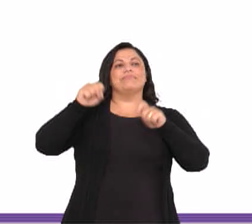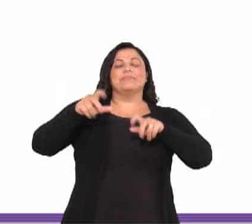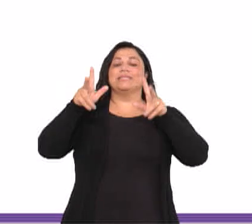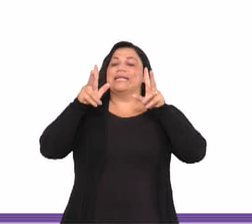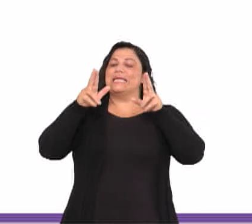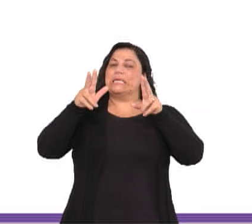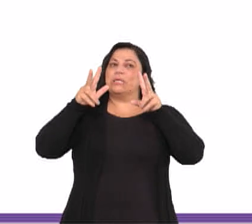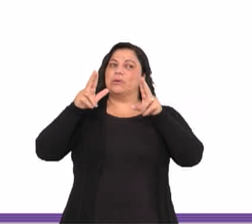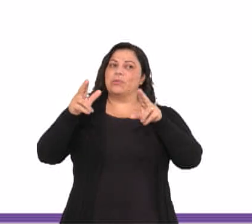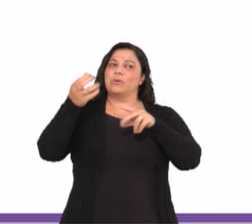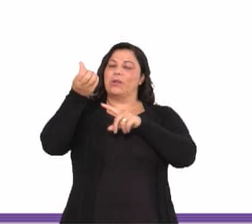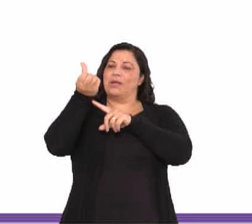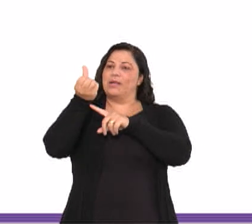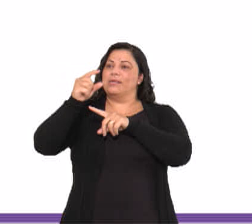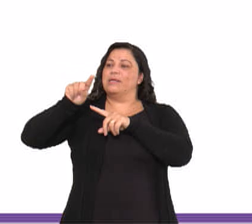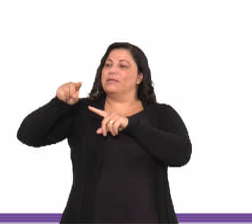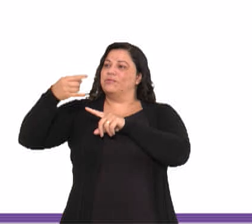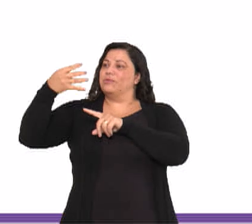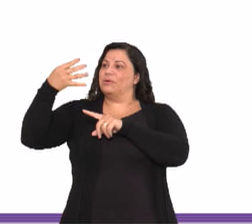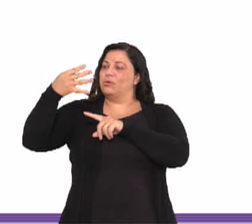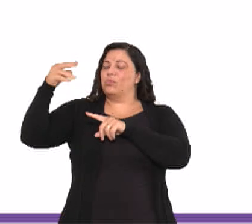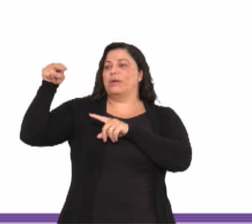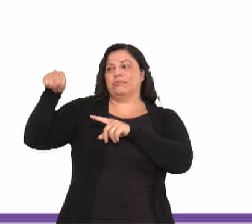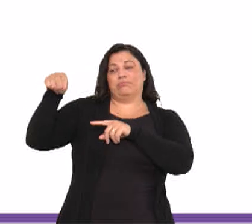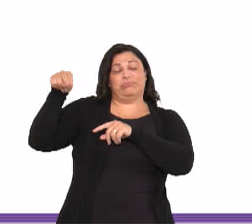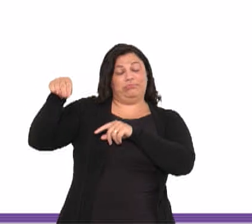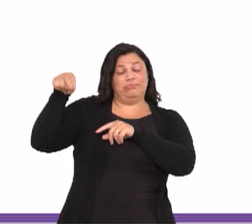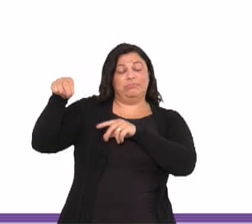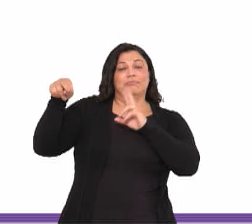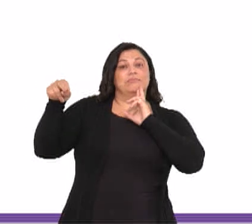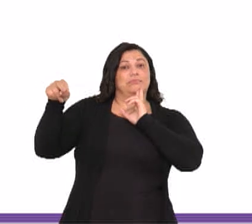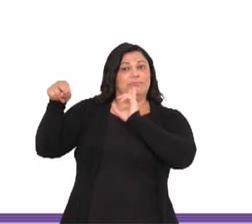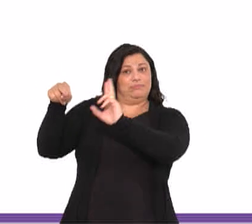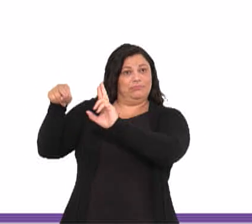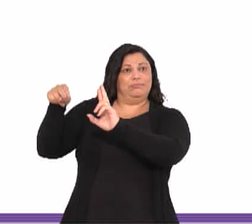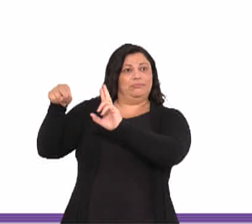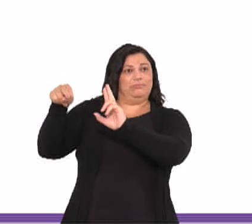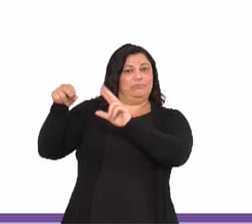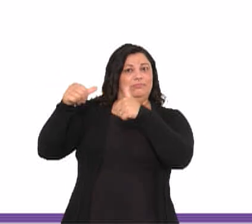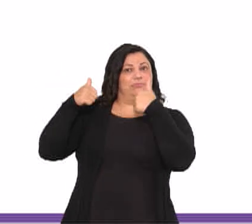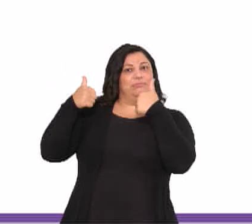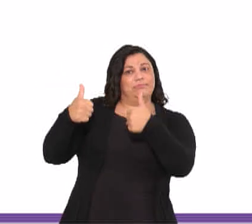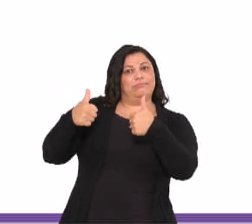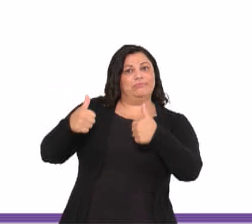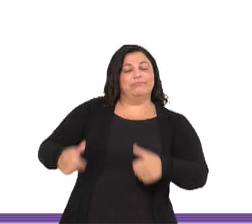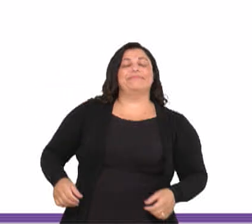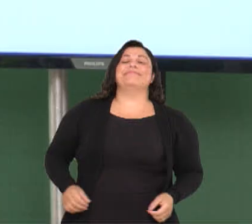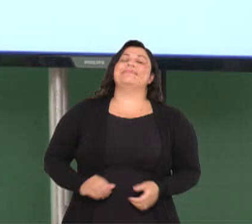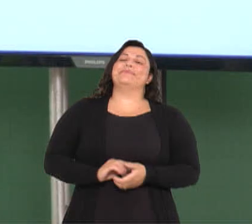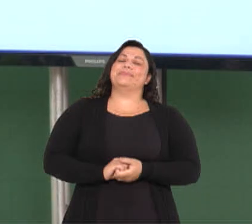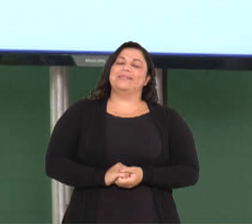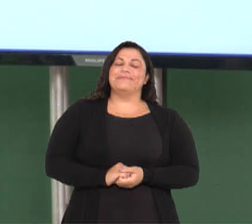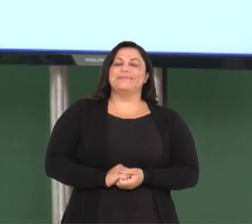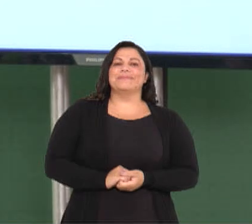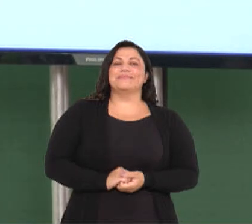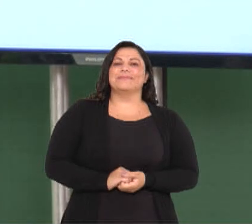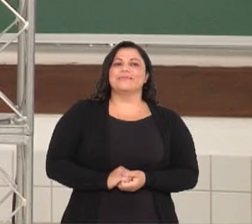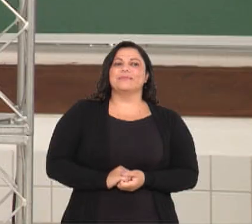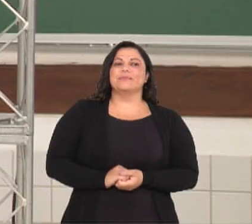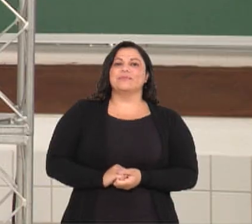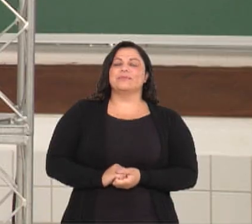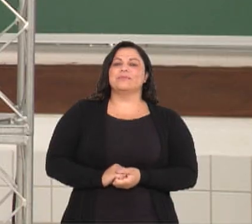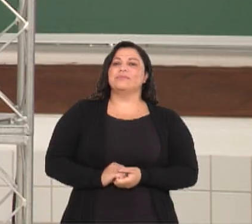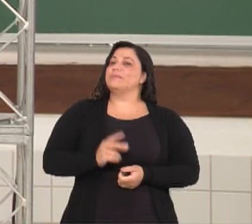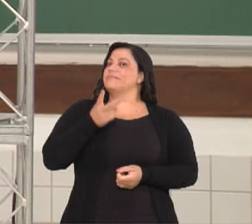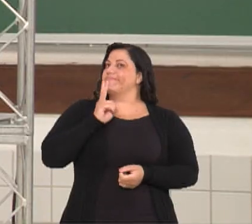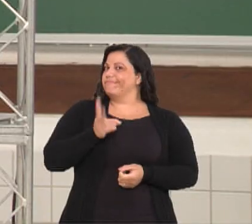igual a 6,4 newtons é a resposta então correta. Tudo bem? Avançando nos